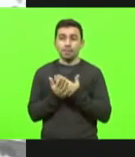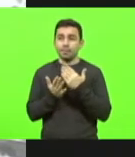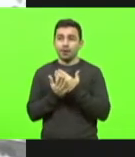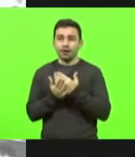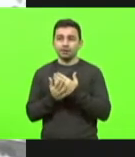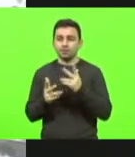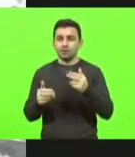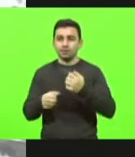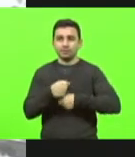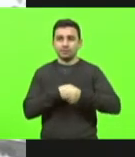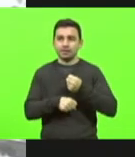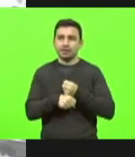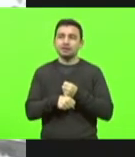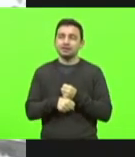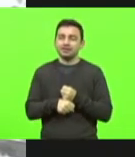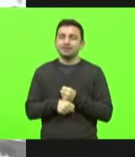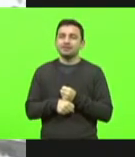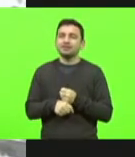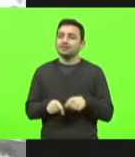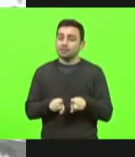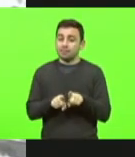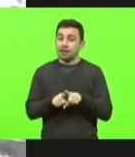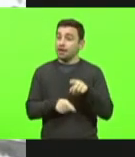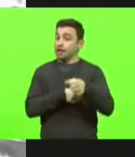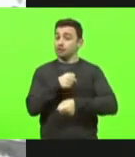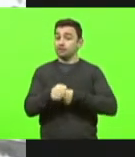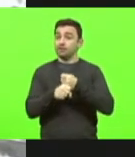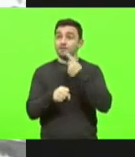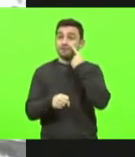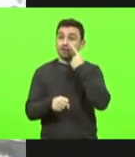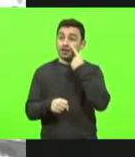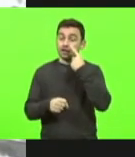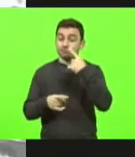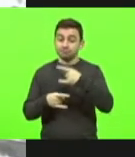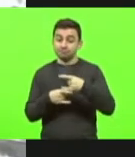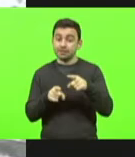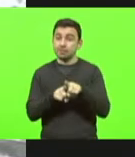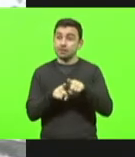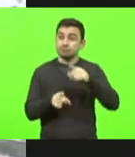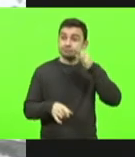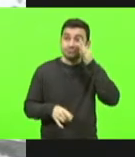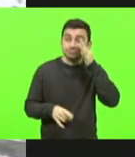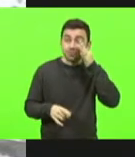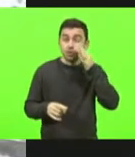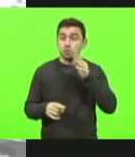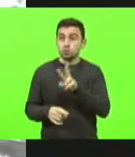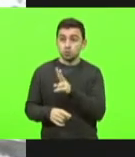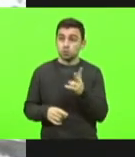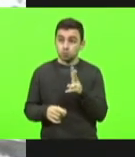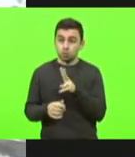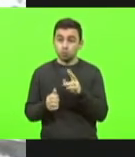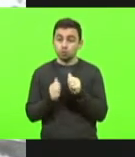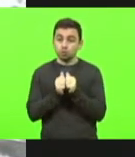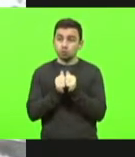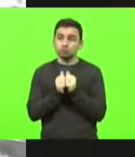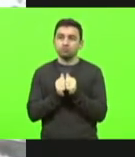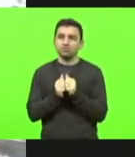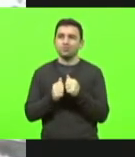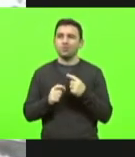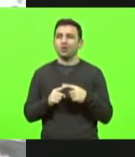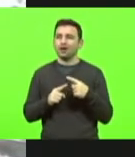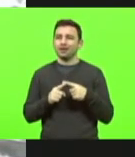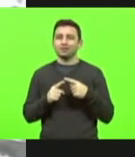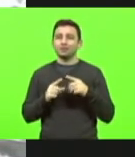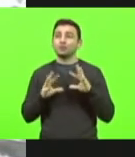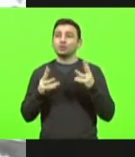sabe no ano que vem já dá para conciliar as duas coisas, né, fazê-lo virtual, mas também presencial, porque ainda com toda a tecnologia que nós